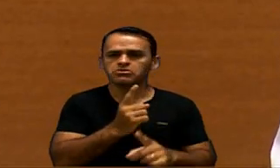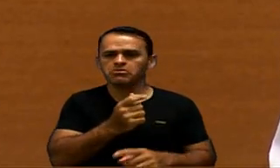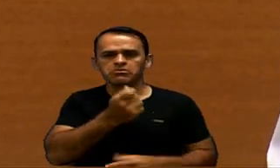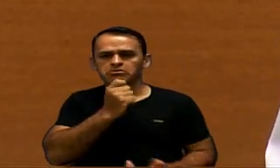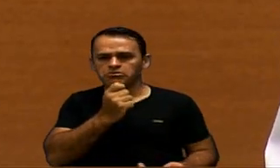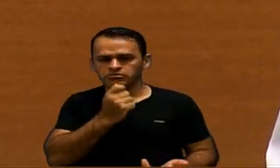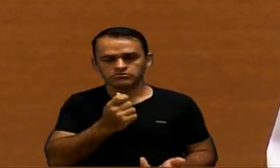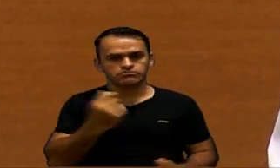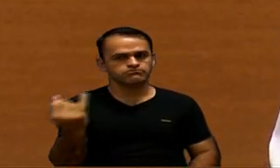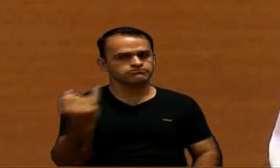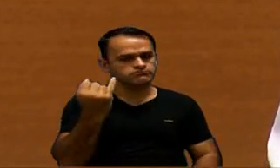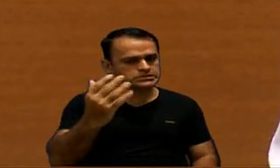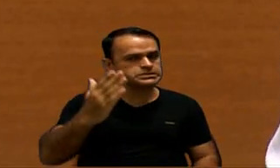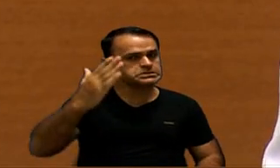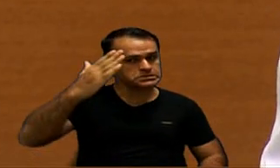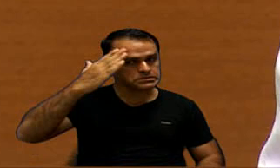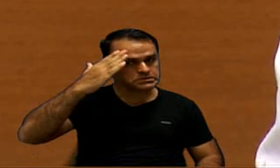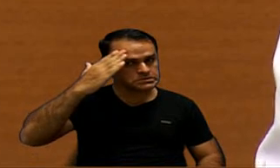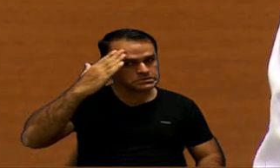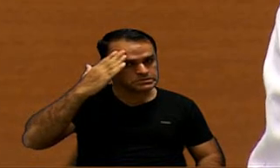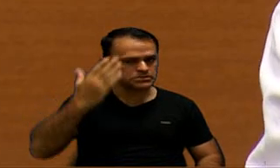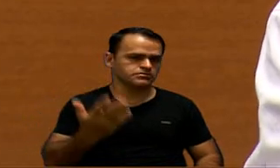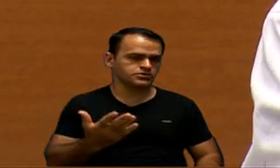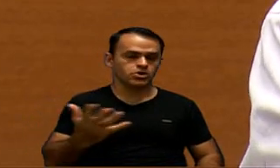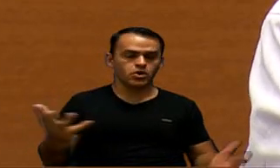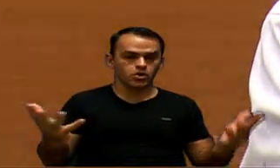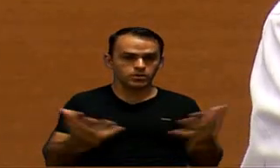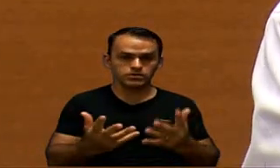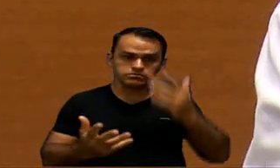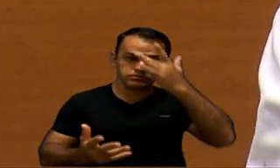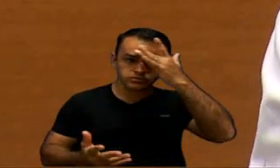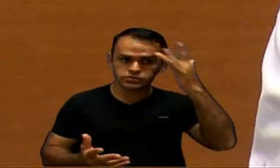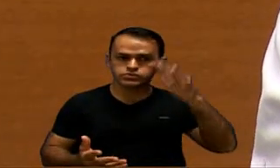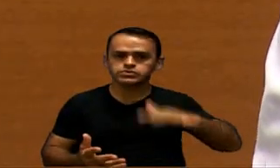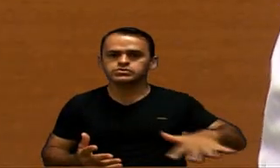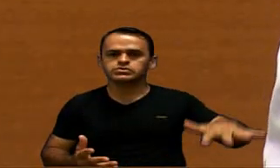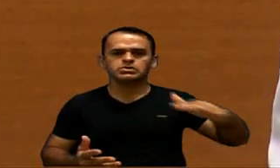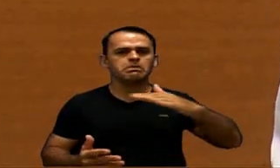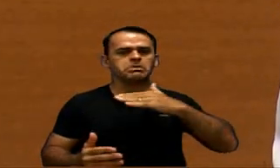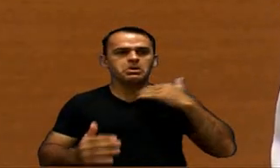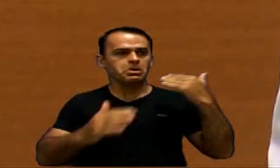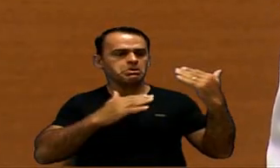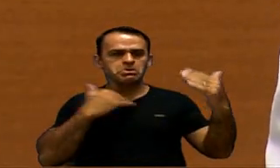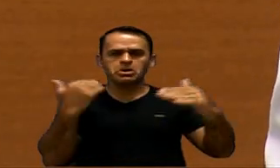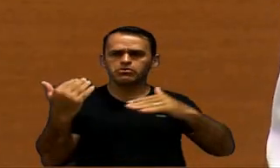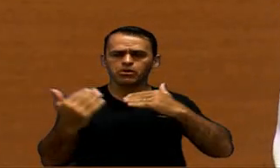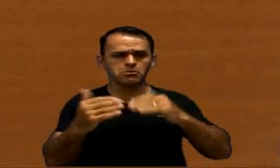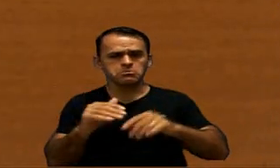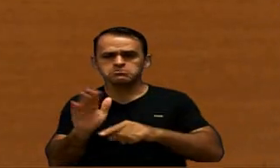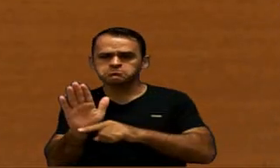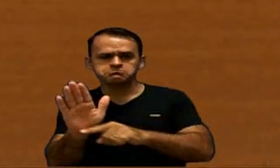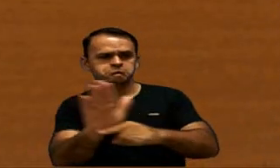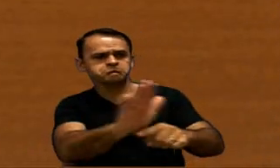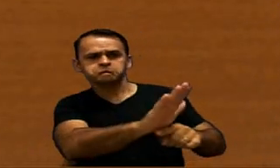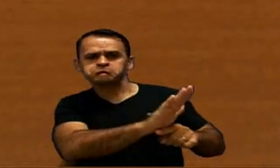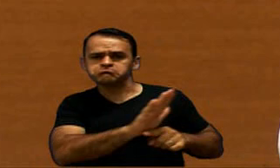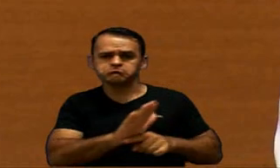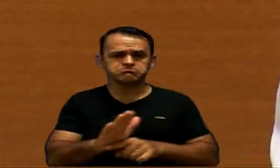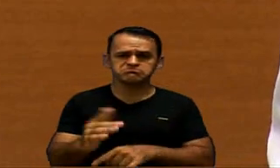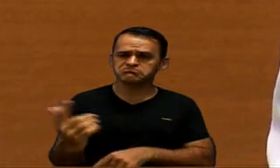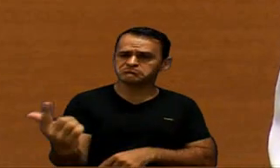importante saber, porque sabemos que a nossa população está morrendo, sim, e ela não está sendo atendida, nem